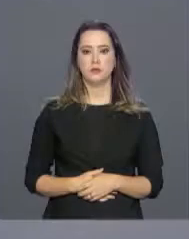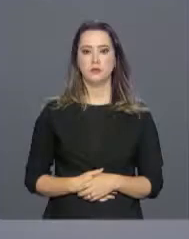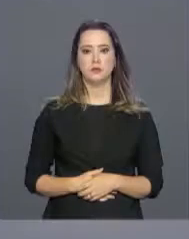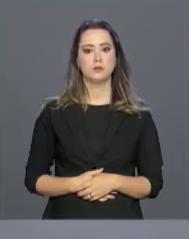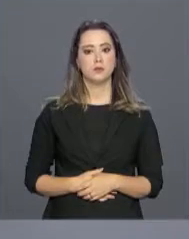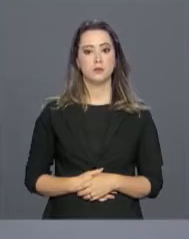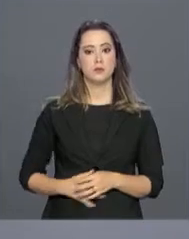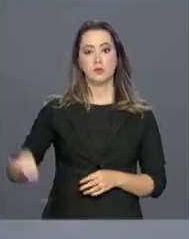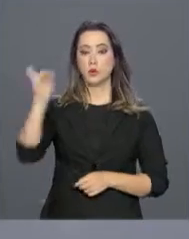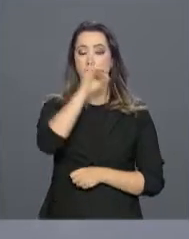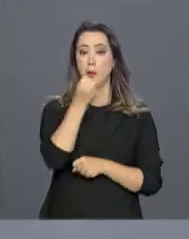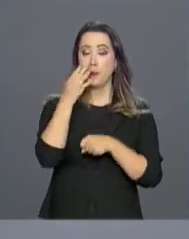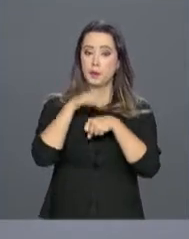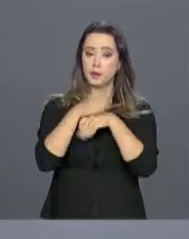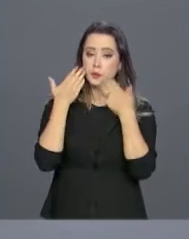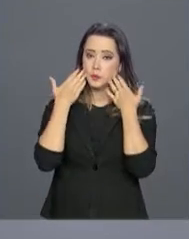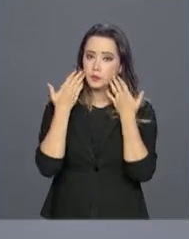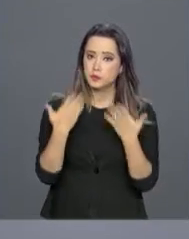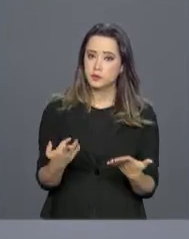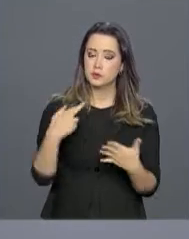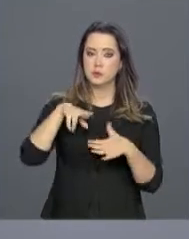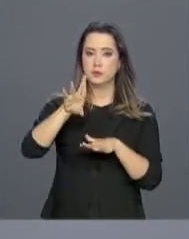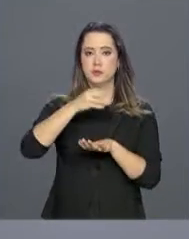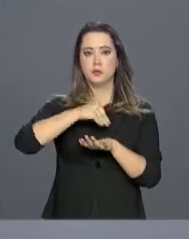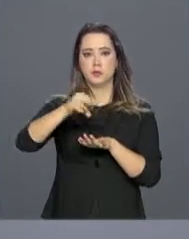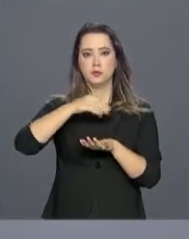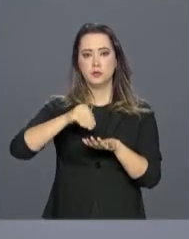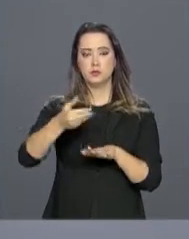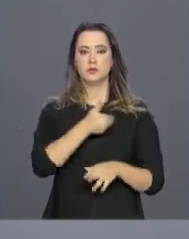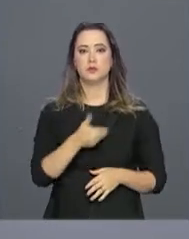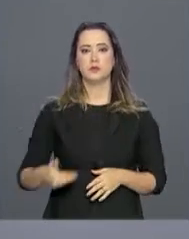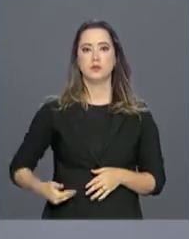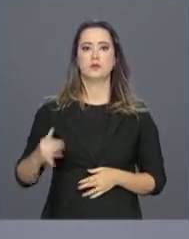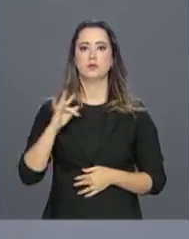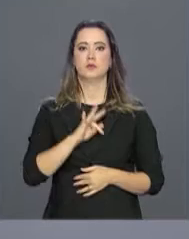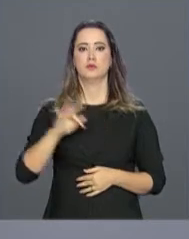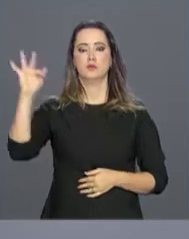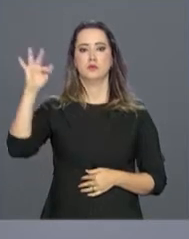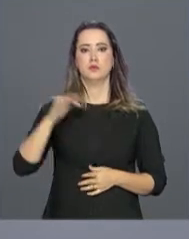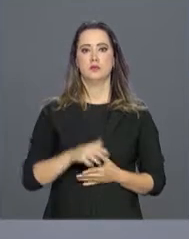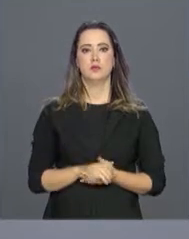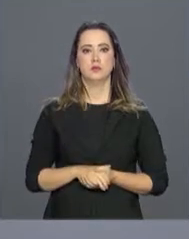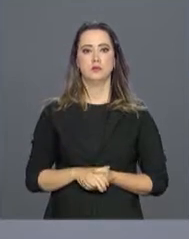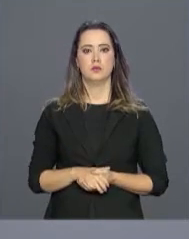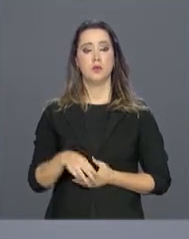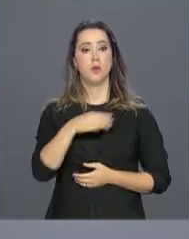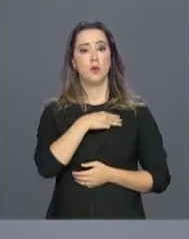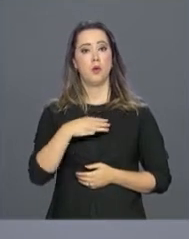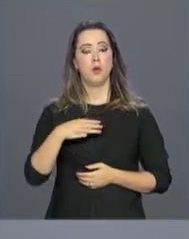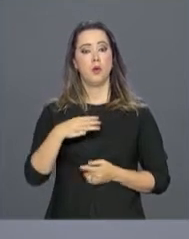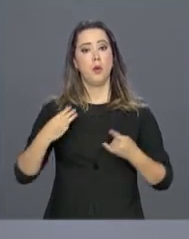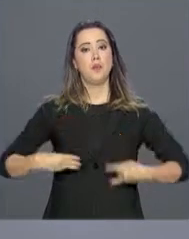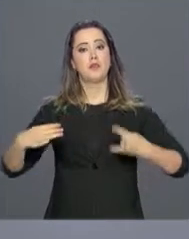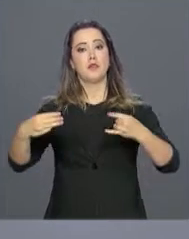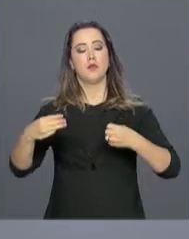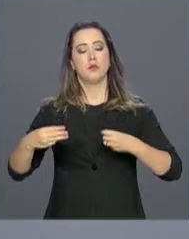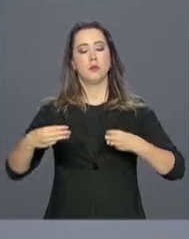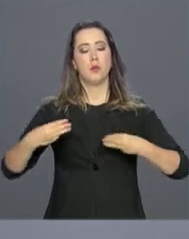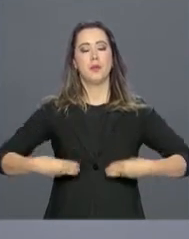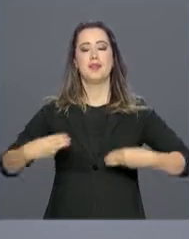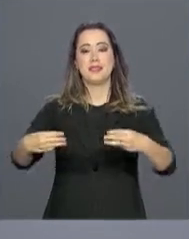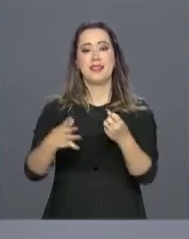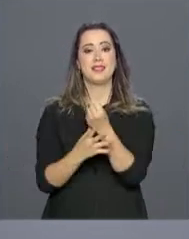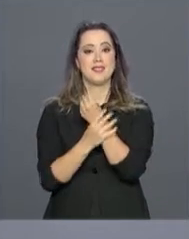olá boa noite começa agora o repórter nbr com as notícias do governo federal o ministério da segurança pública completou